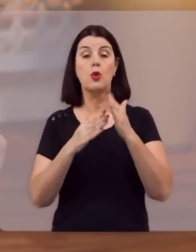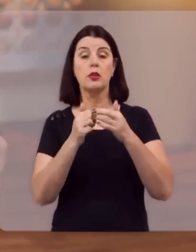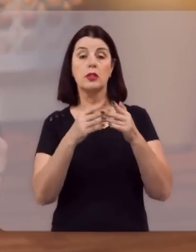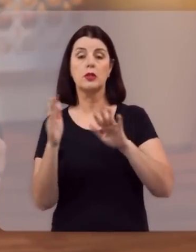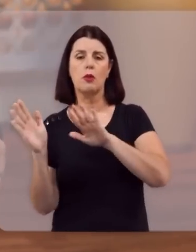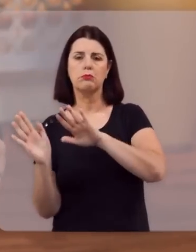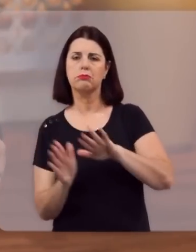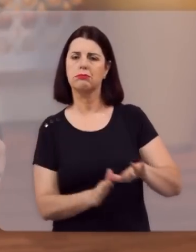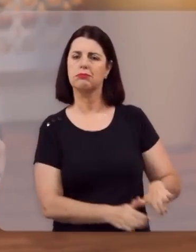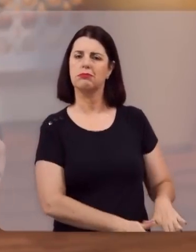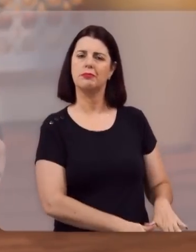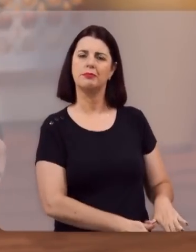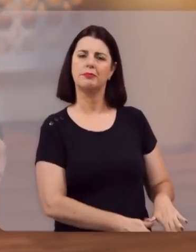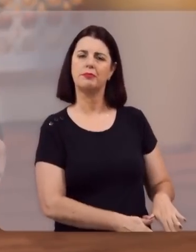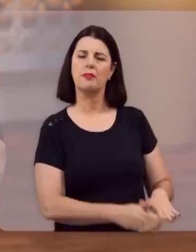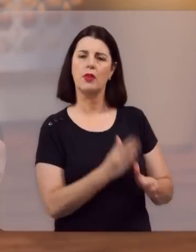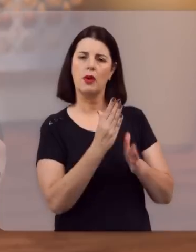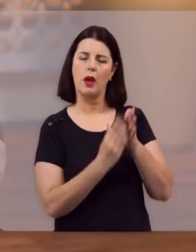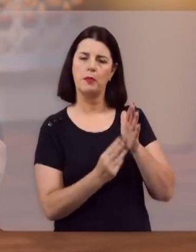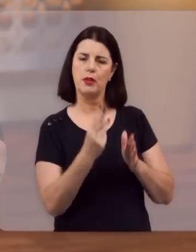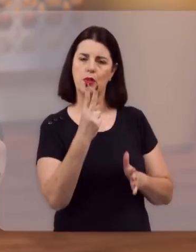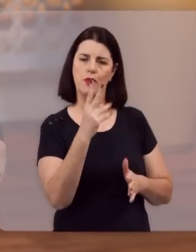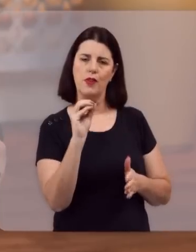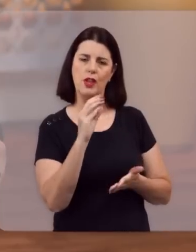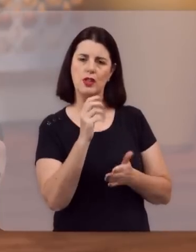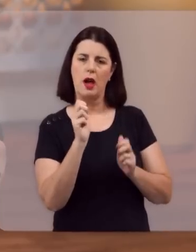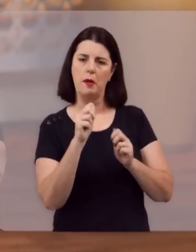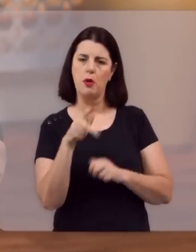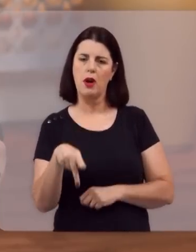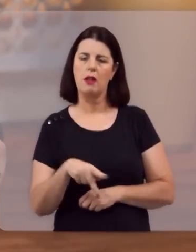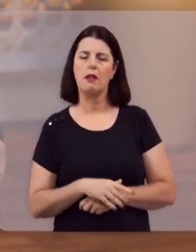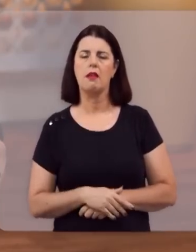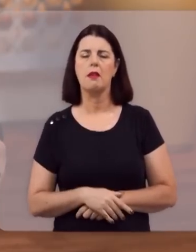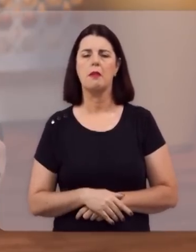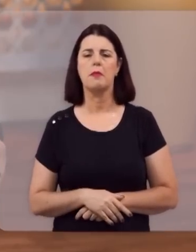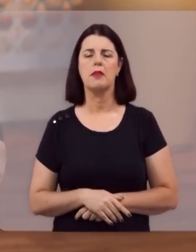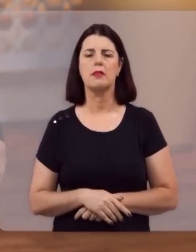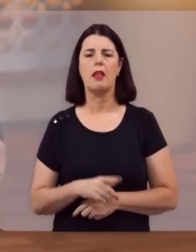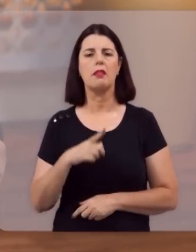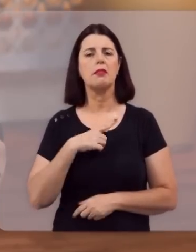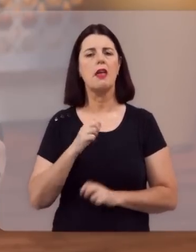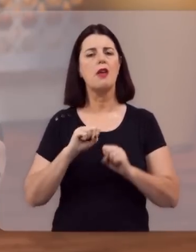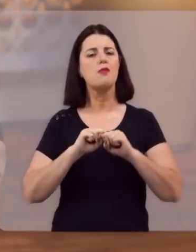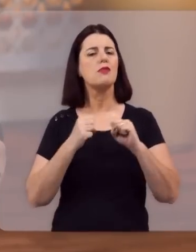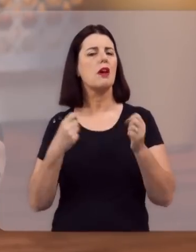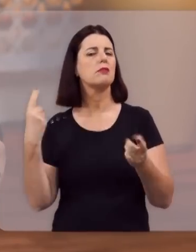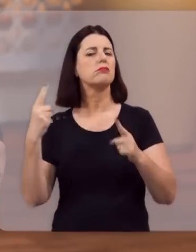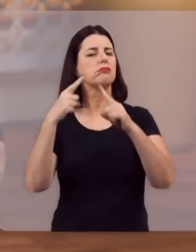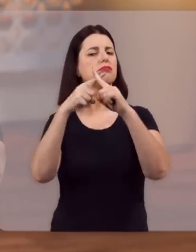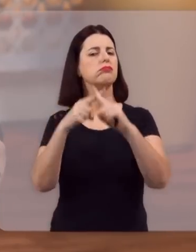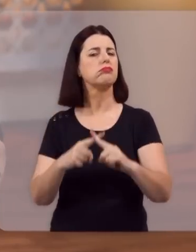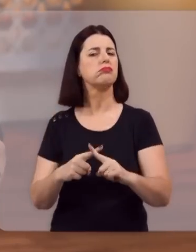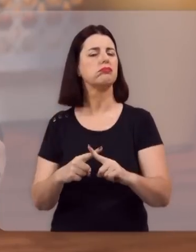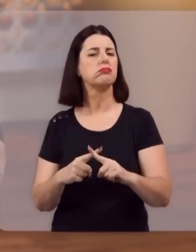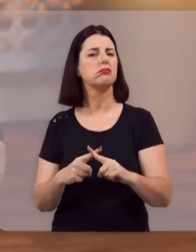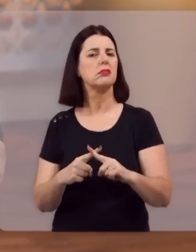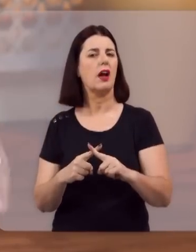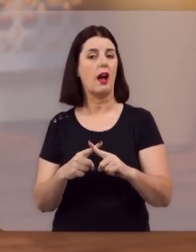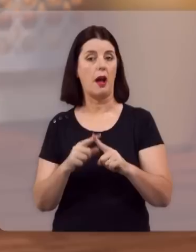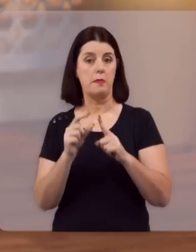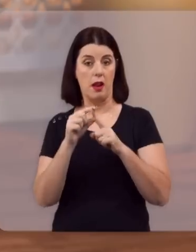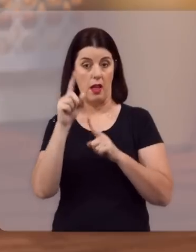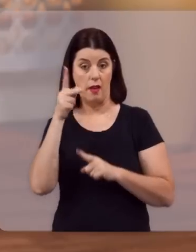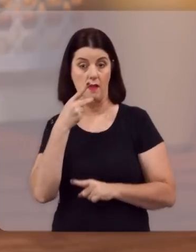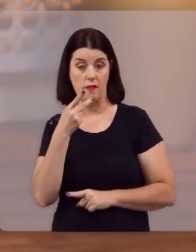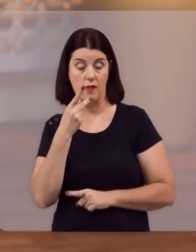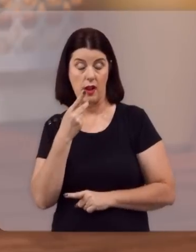passado. Mas ali também, no capítulo 20 de Apocalipse, há um grande desafio. Há um grande desafio.